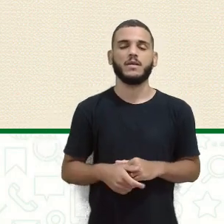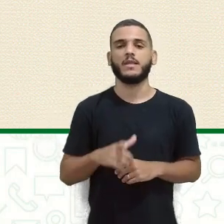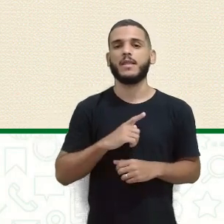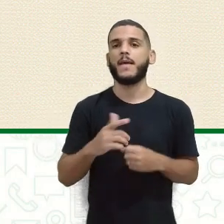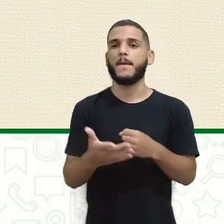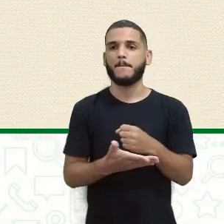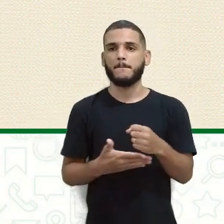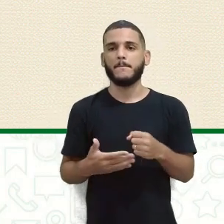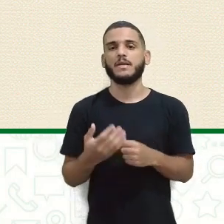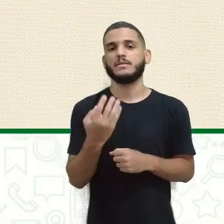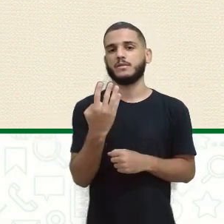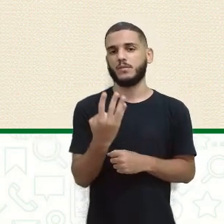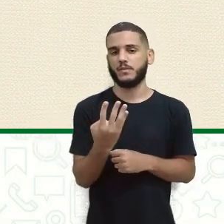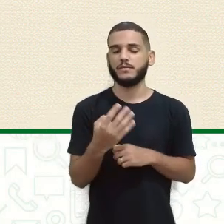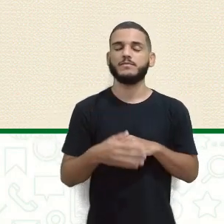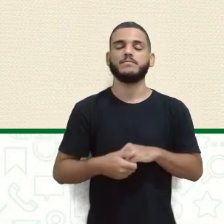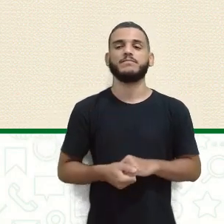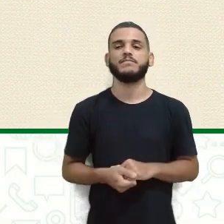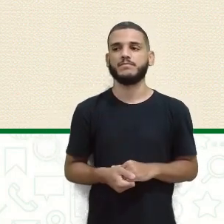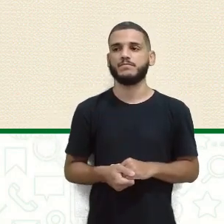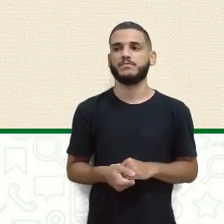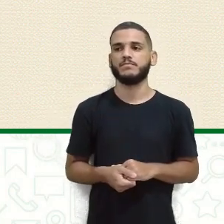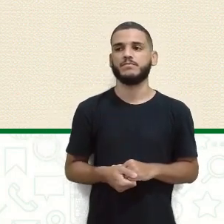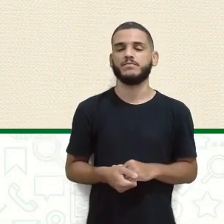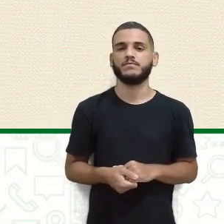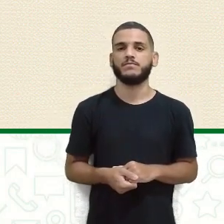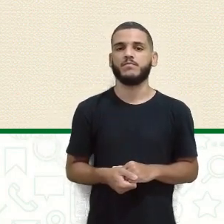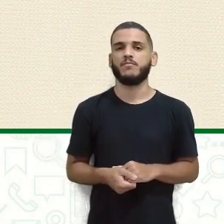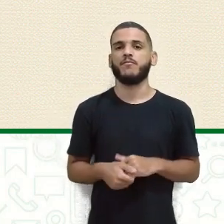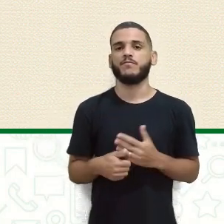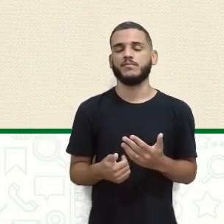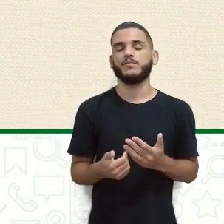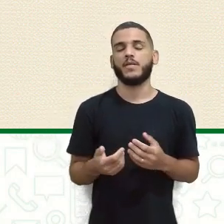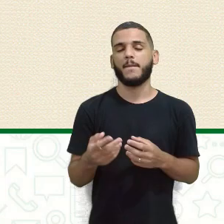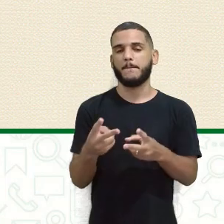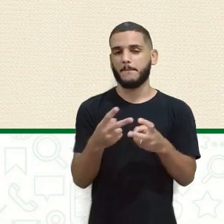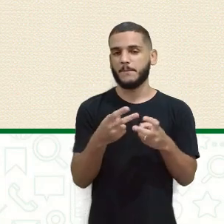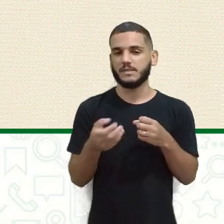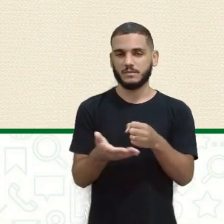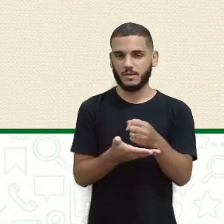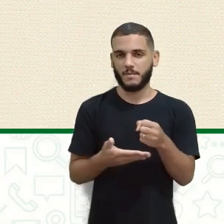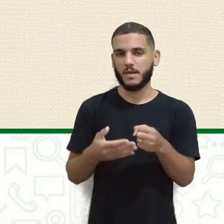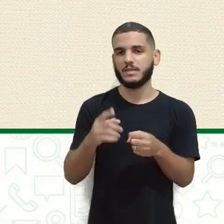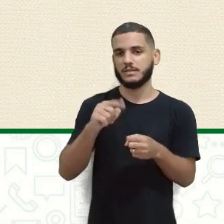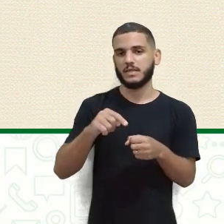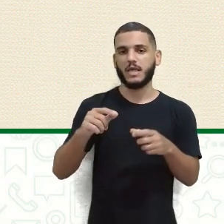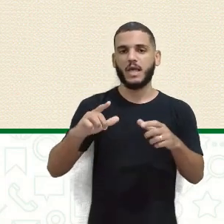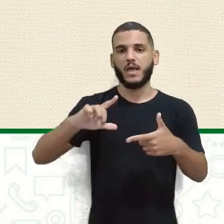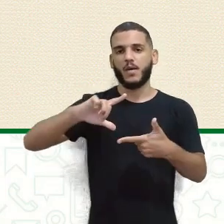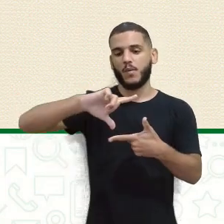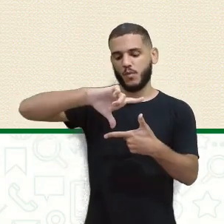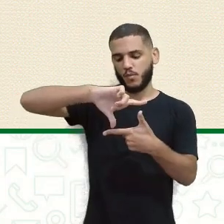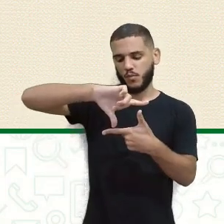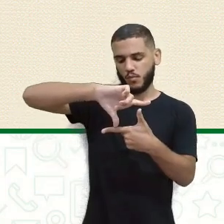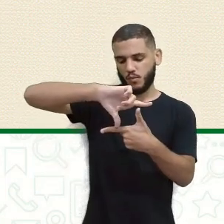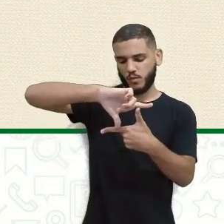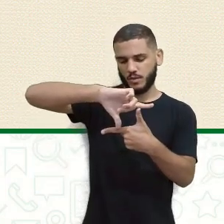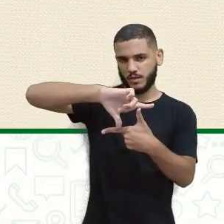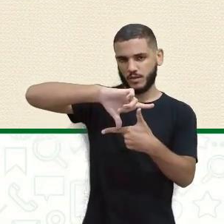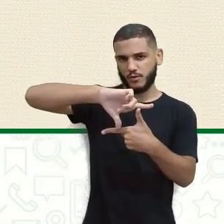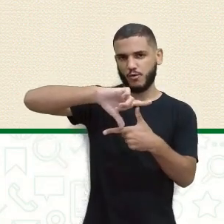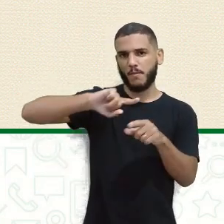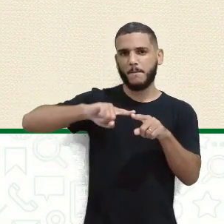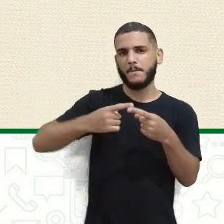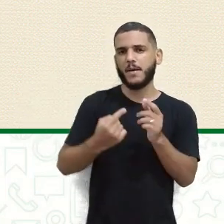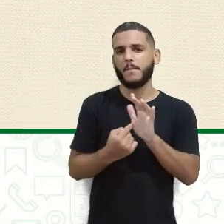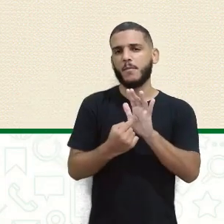quadrangular. Percebe que a base dela ali é um quadrado, mas ela vai me mostrar o volume.